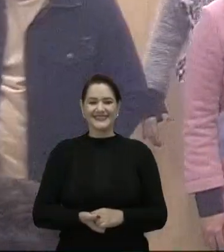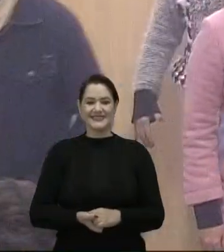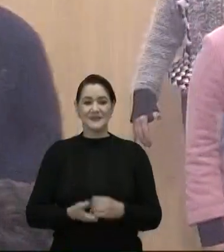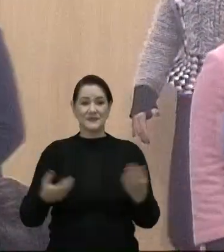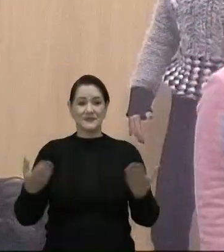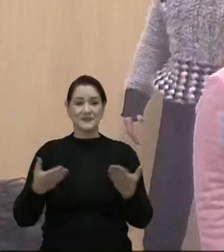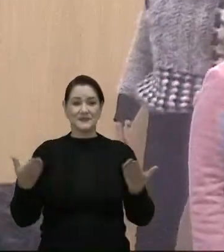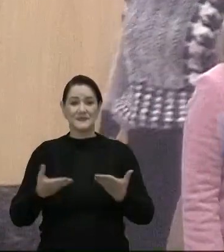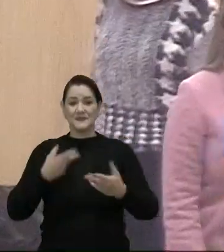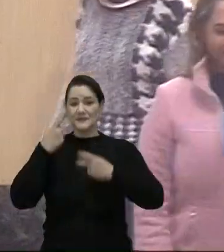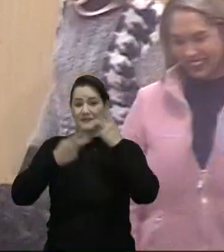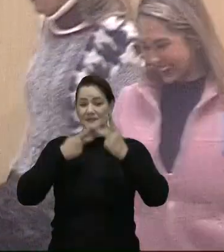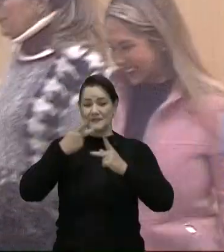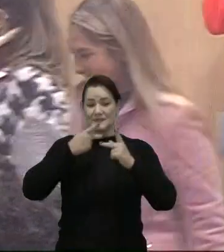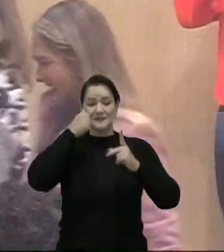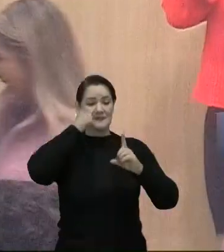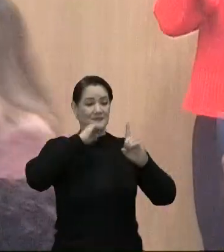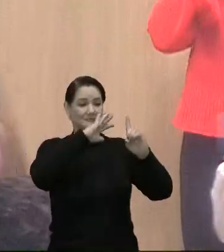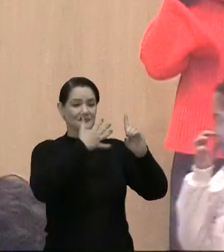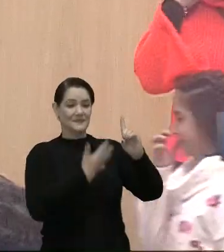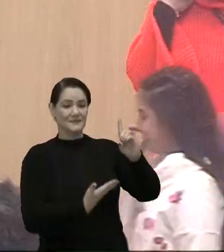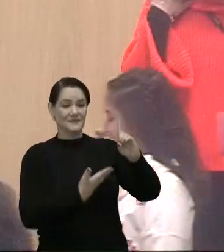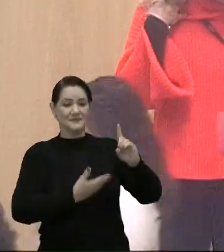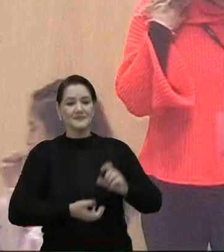Concedemos a palavra à homenageada.